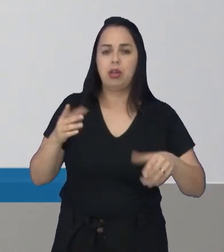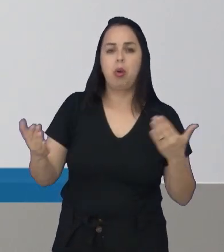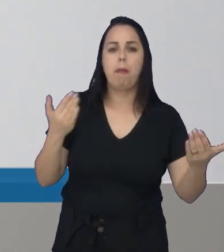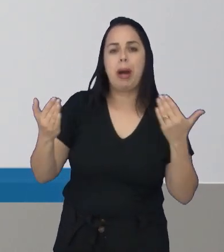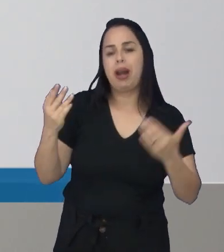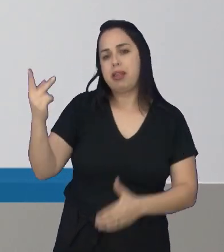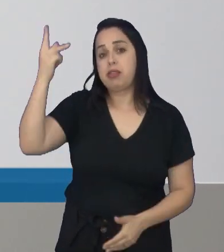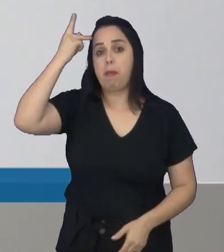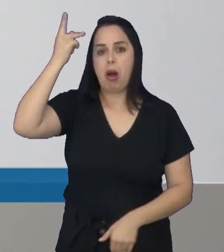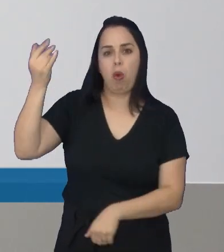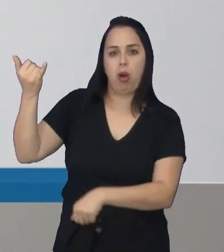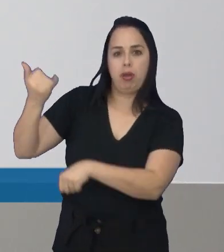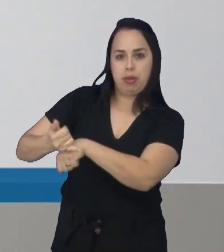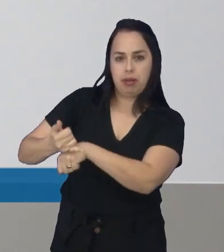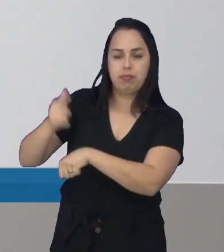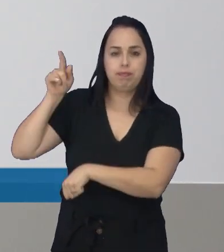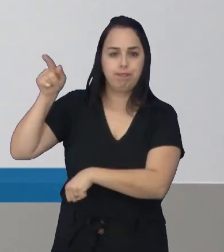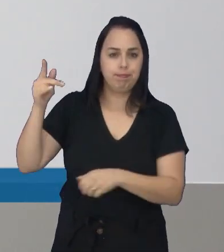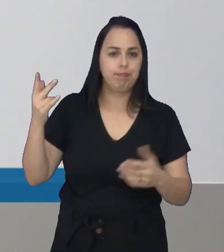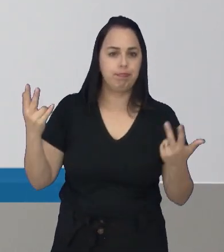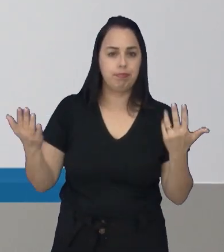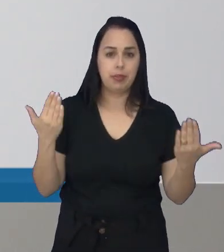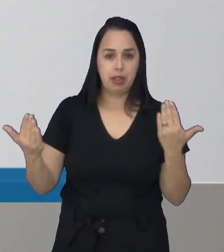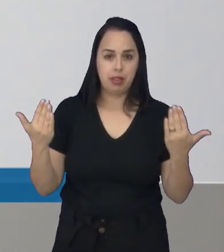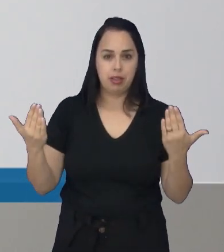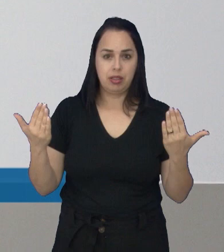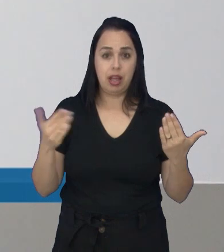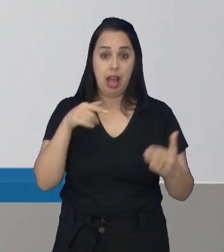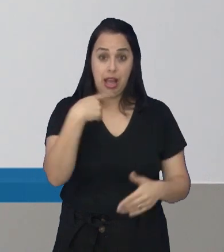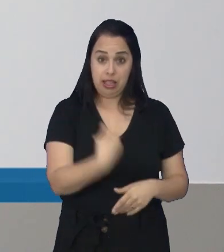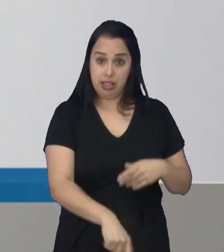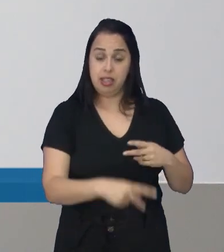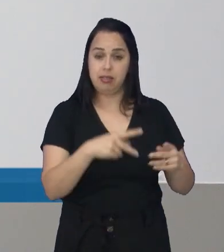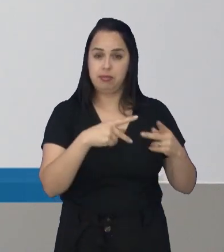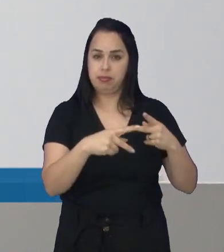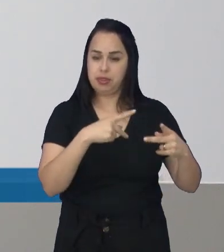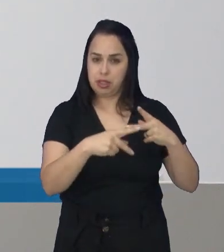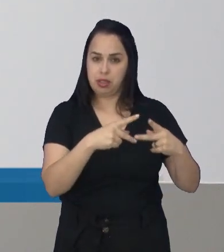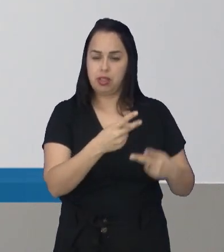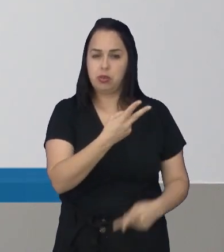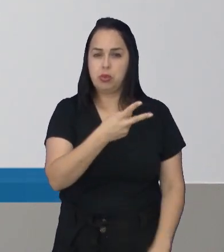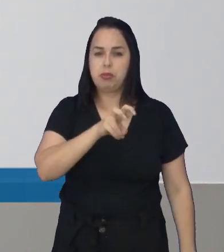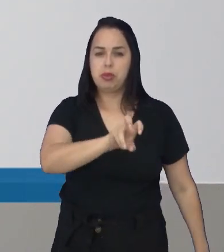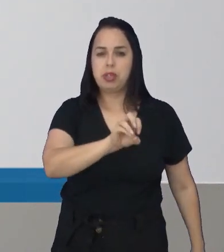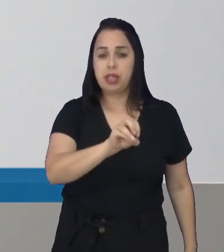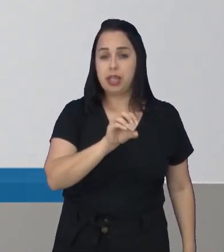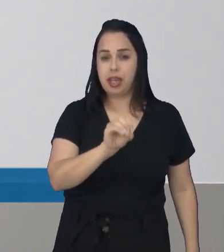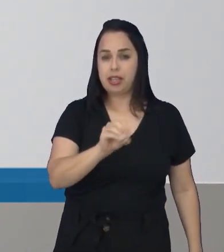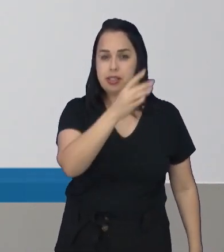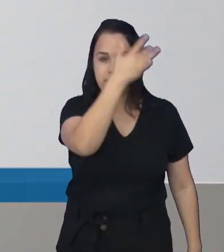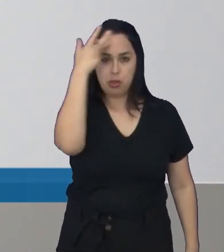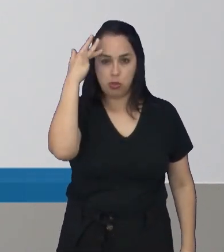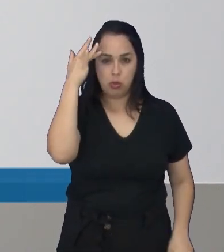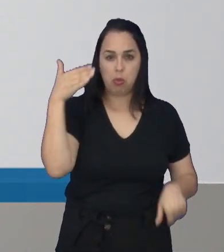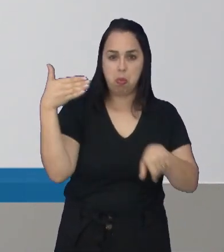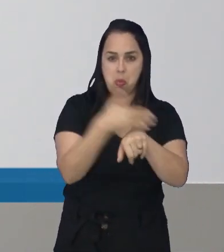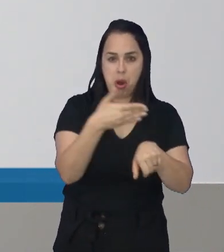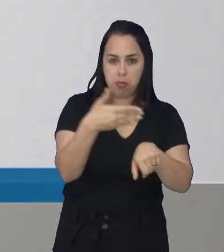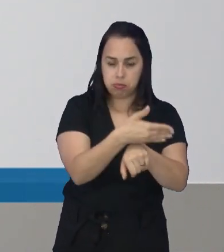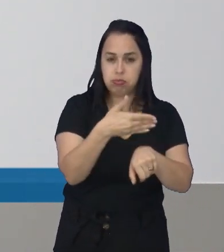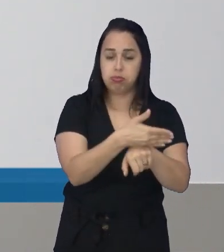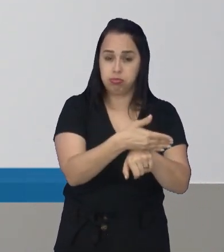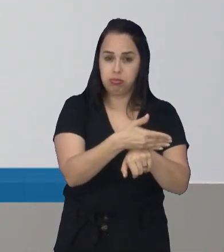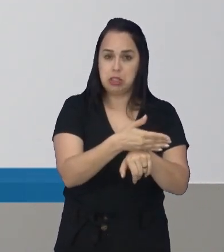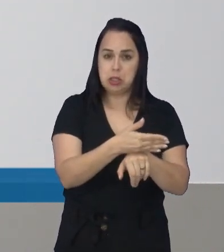capital tivemos duas.500 pessoas participando sem contar essas últimas audiências públicas